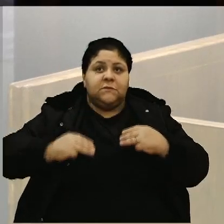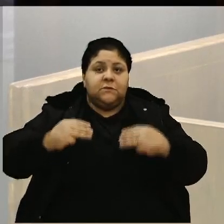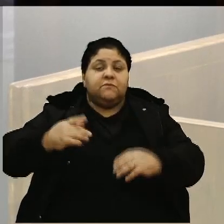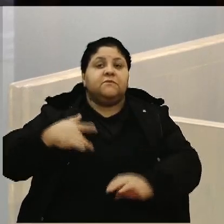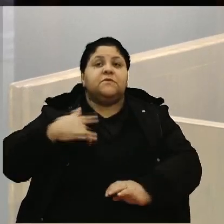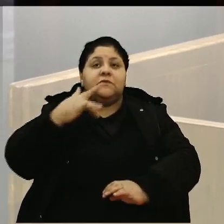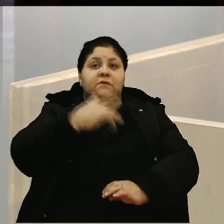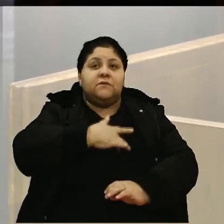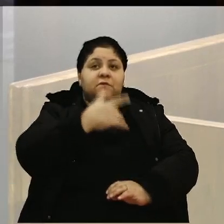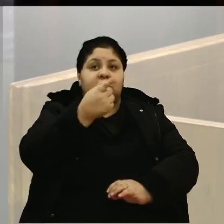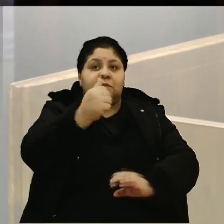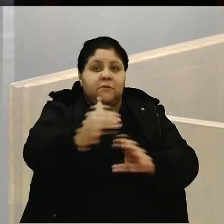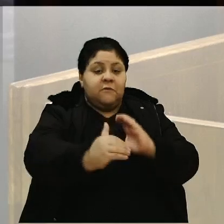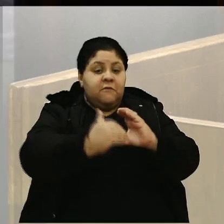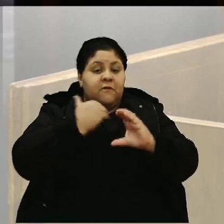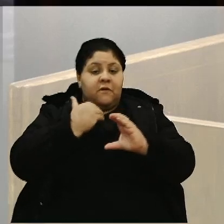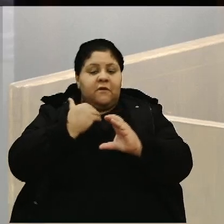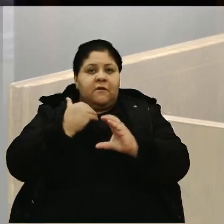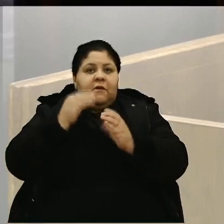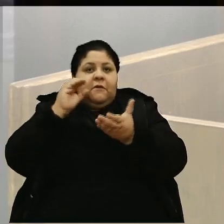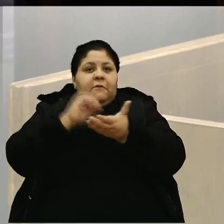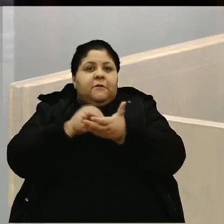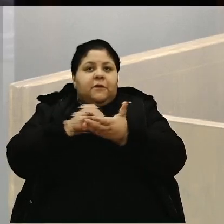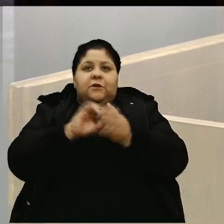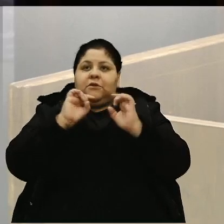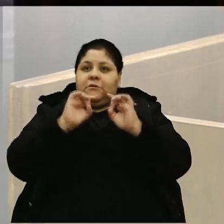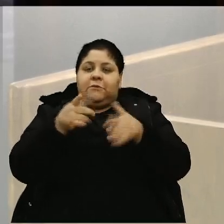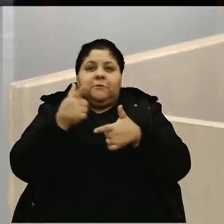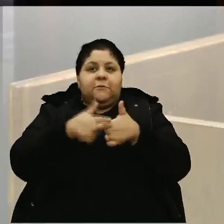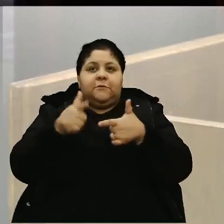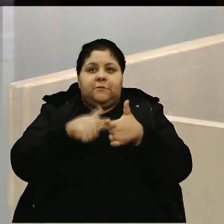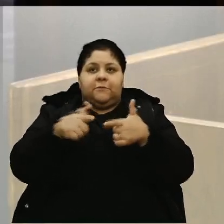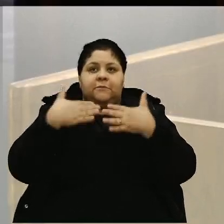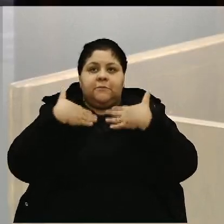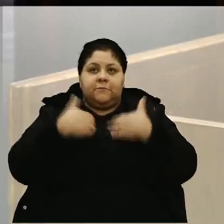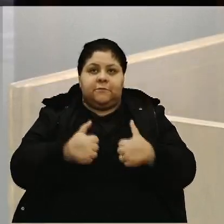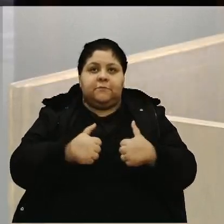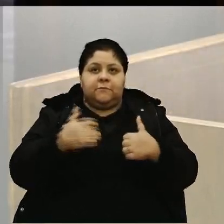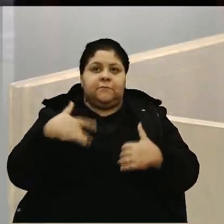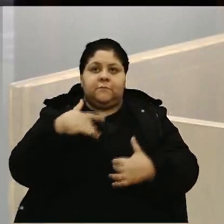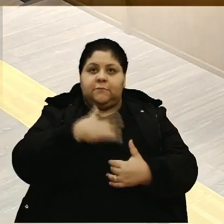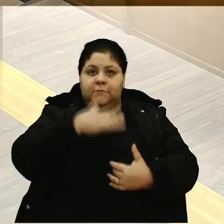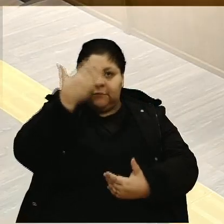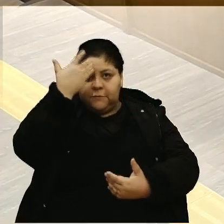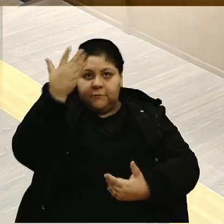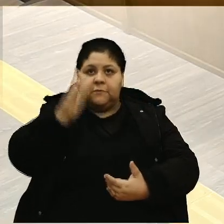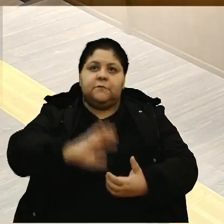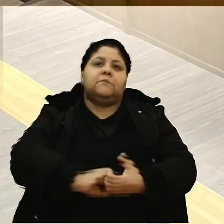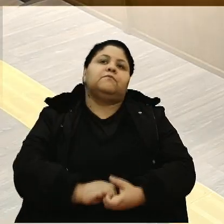vem para cobrir o déficit. Então é mais uma presepada da Secretaria Municipal de Saúde. Obrigado.